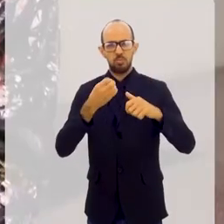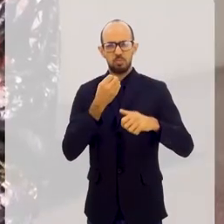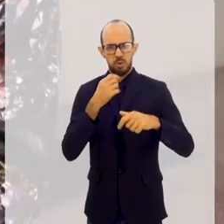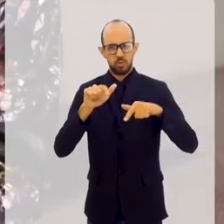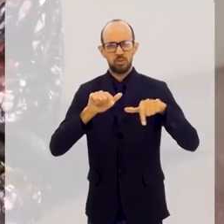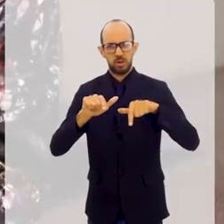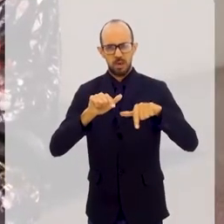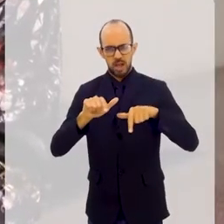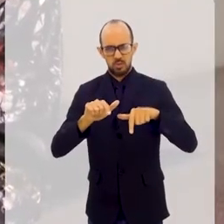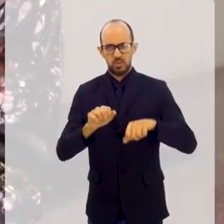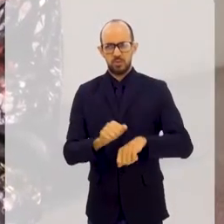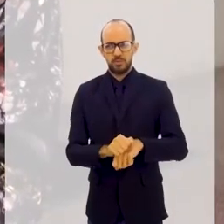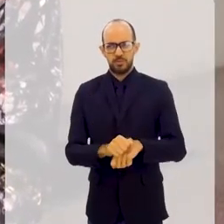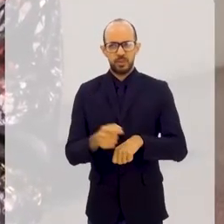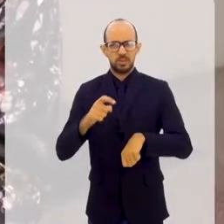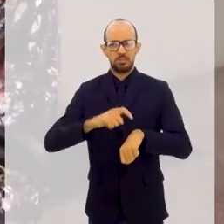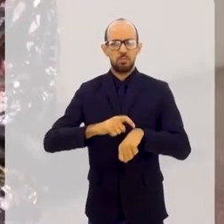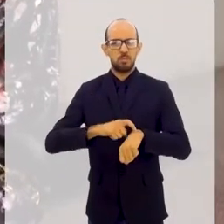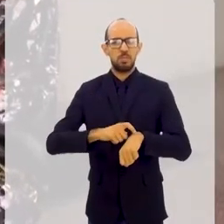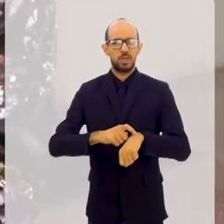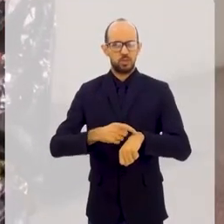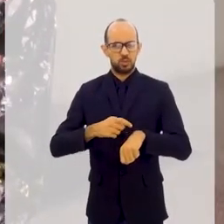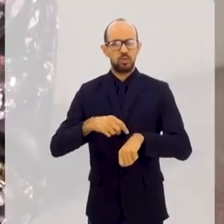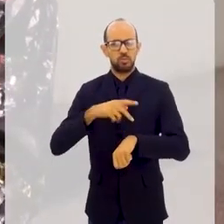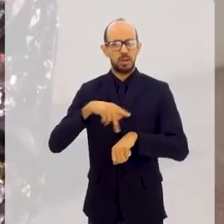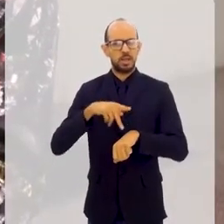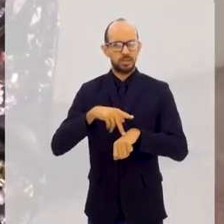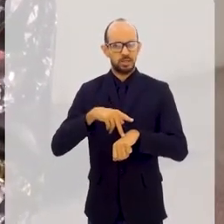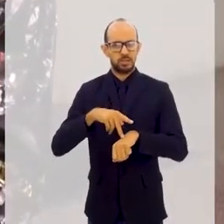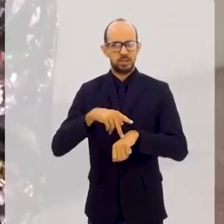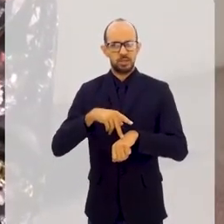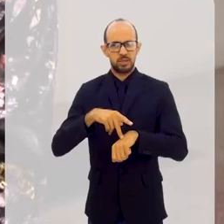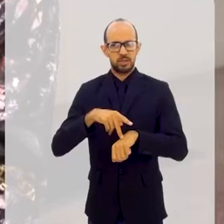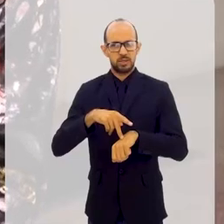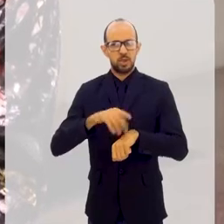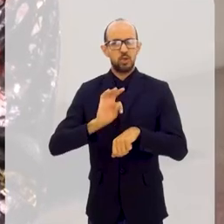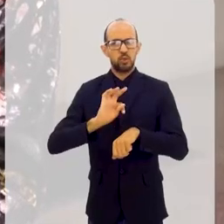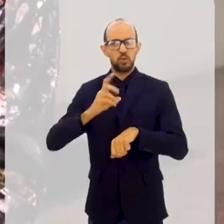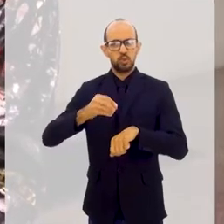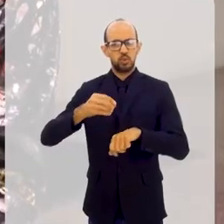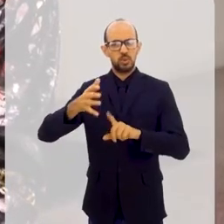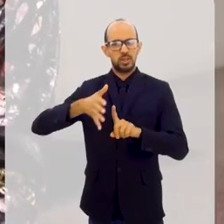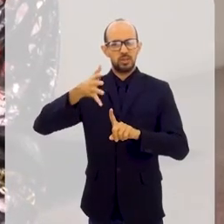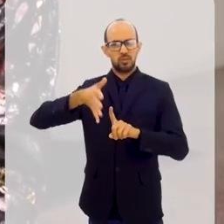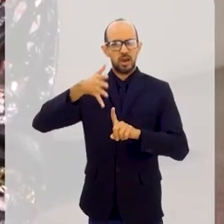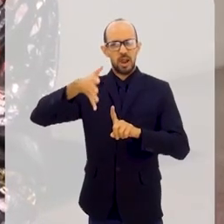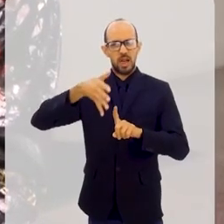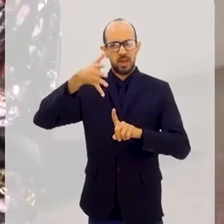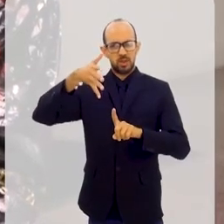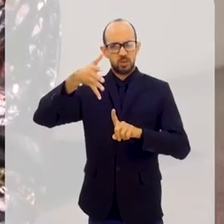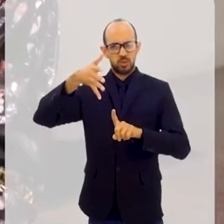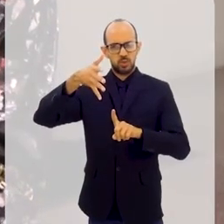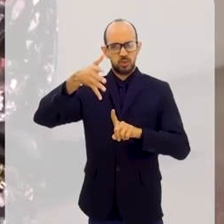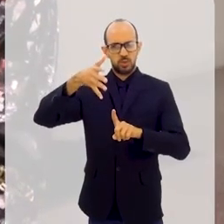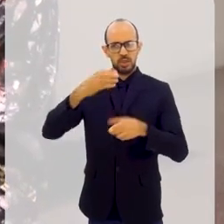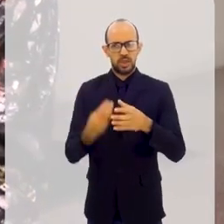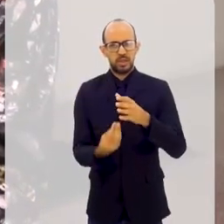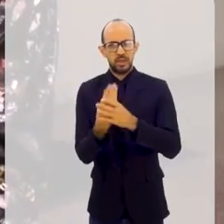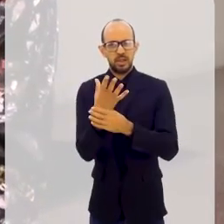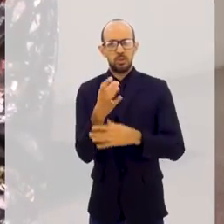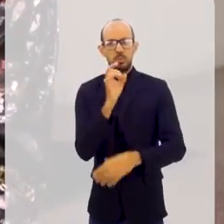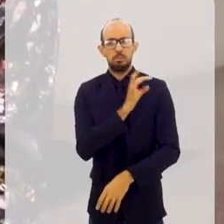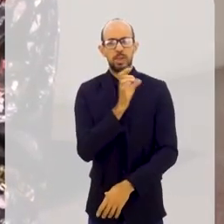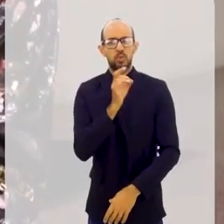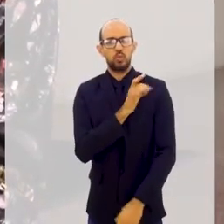a questão que eu vejo isso vai conhecer um momento que estamos vendo agora é que tudo está sendo falado e feito